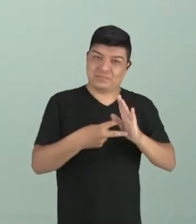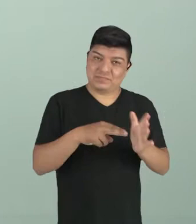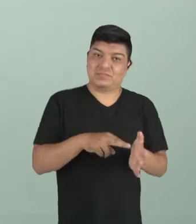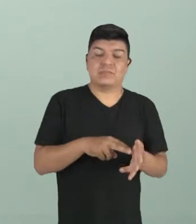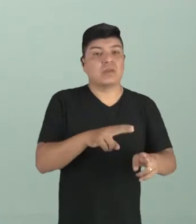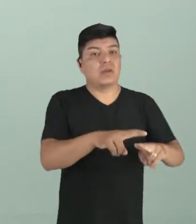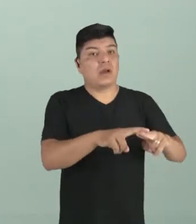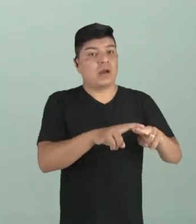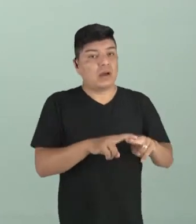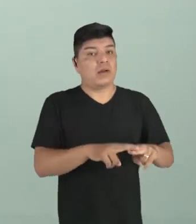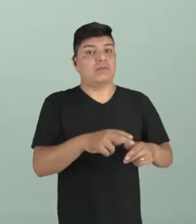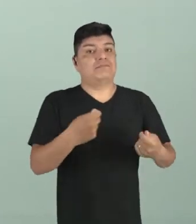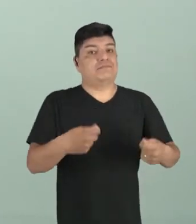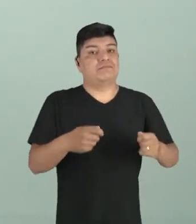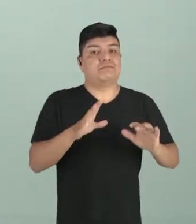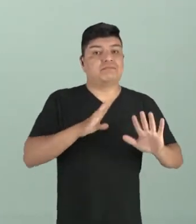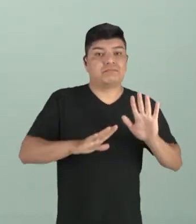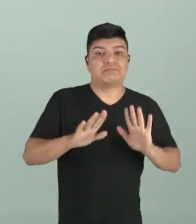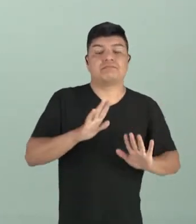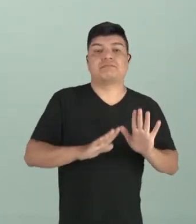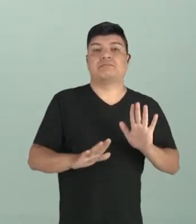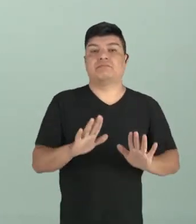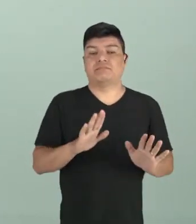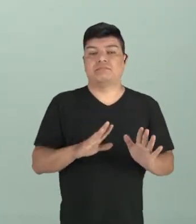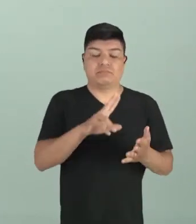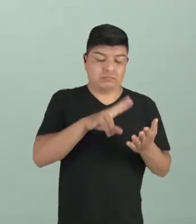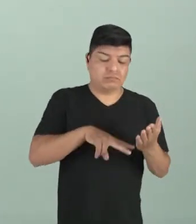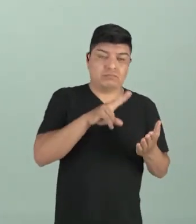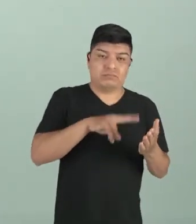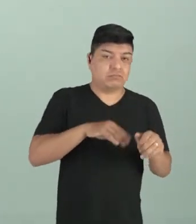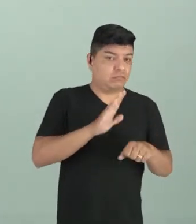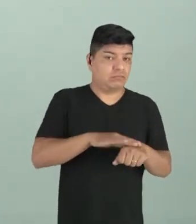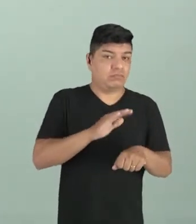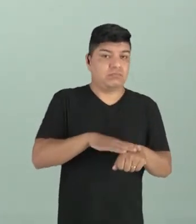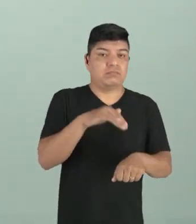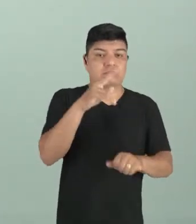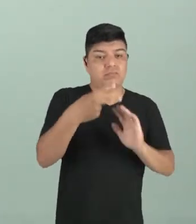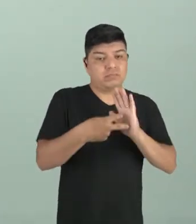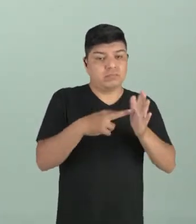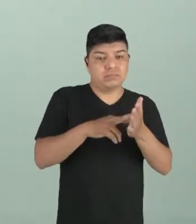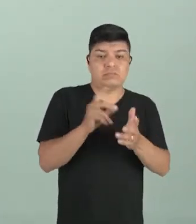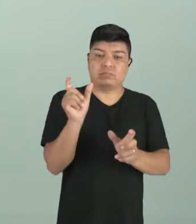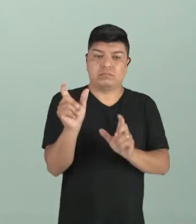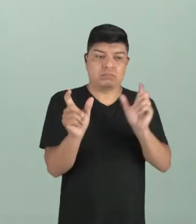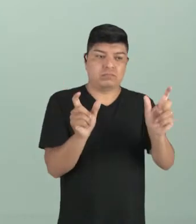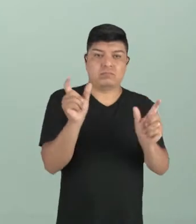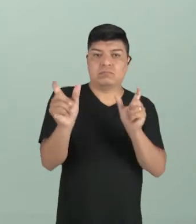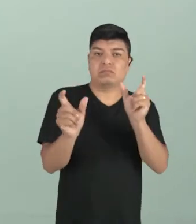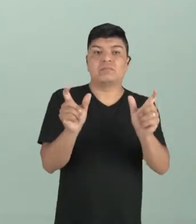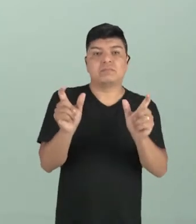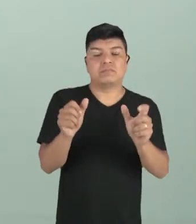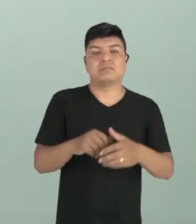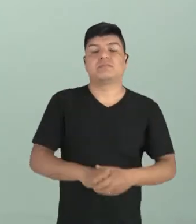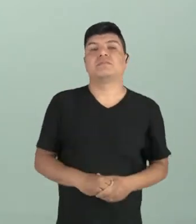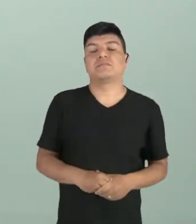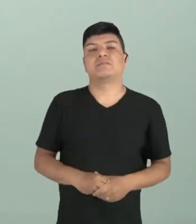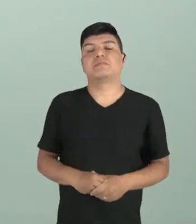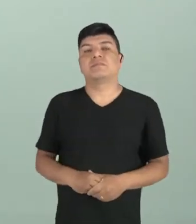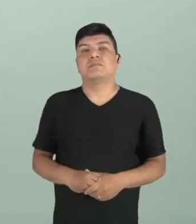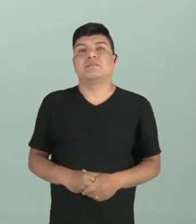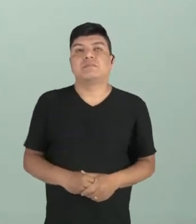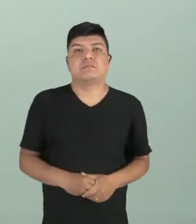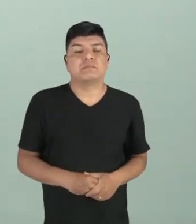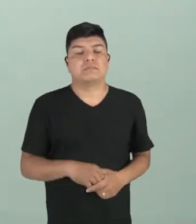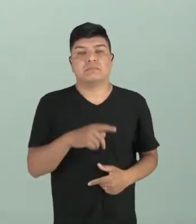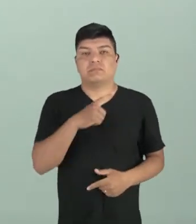cuidado, né, porque ler vai além desse campo, né, de fazer ali a gramática e a tradução. E aí